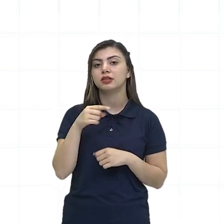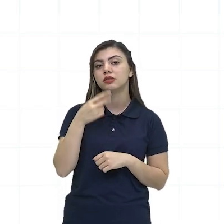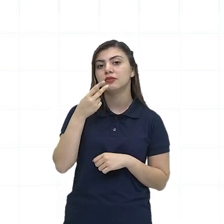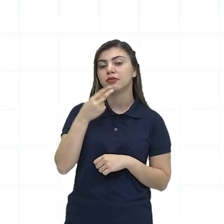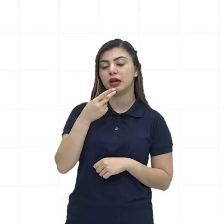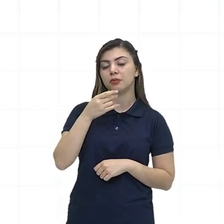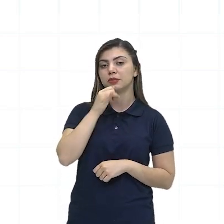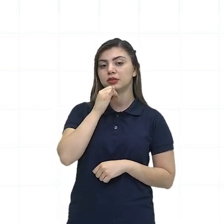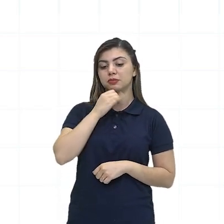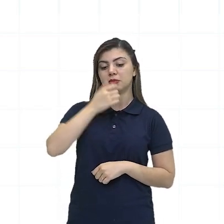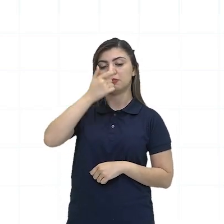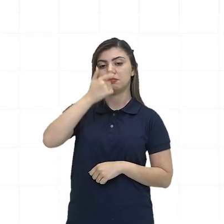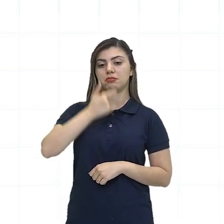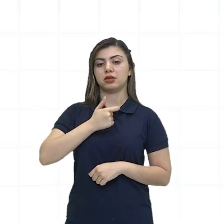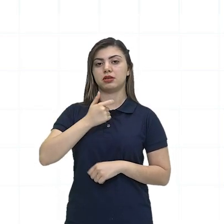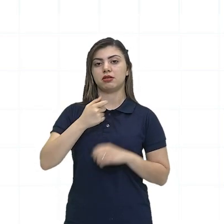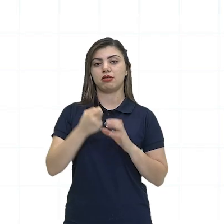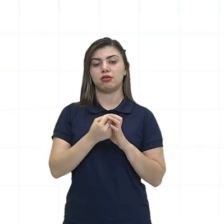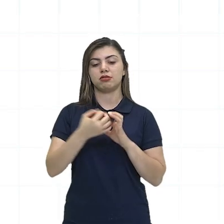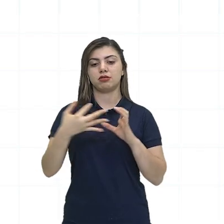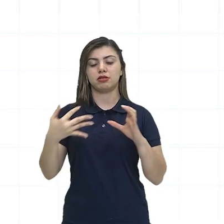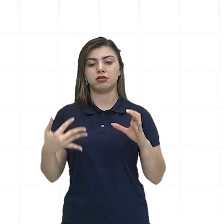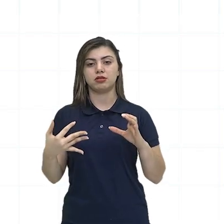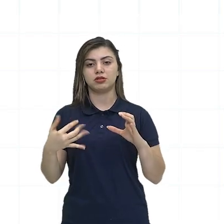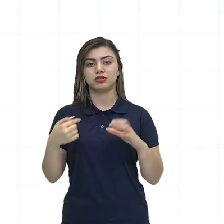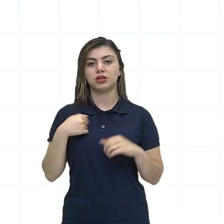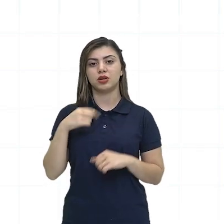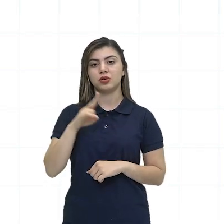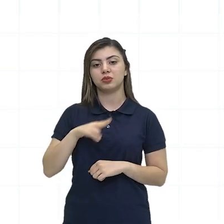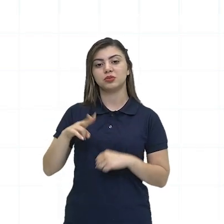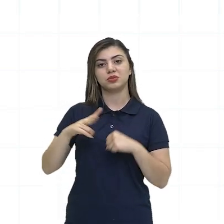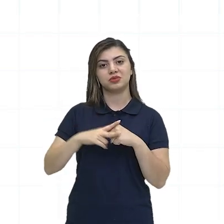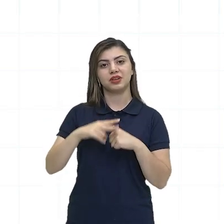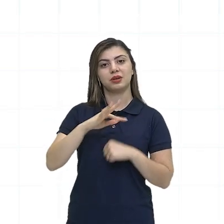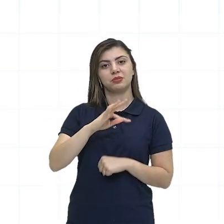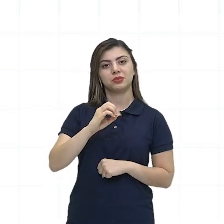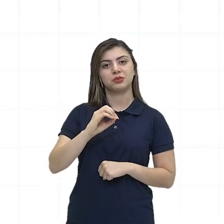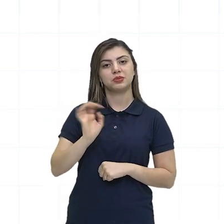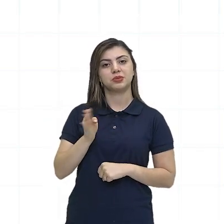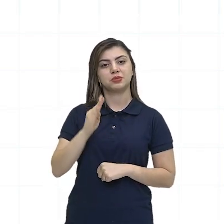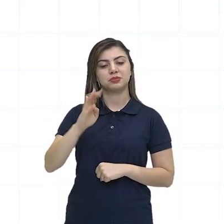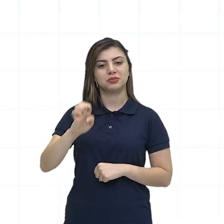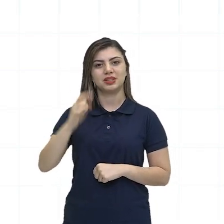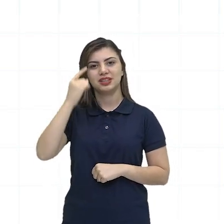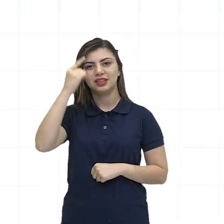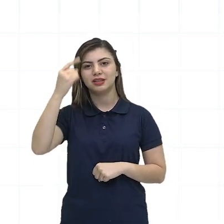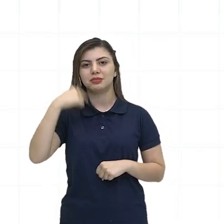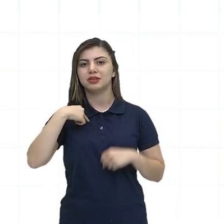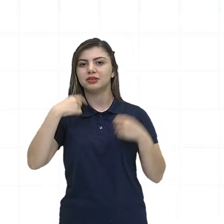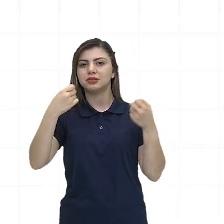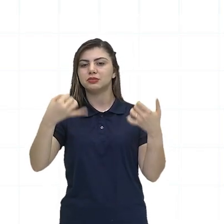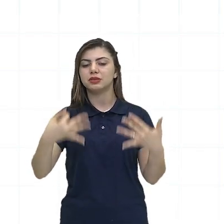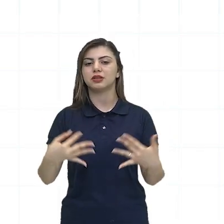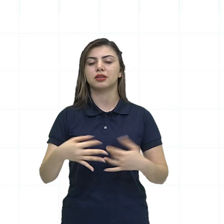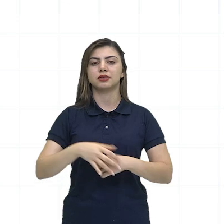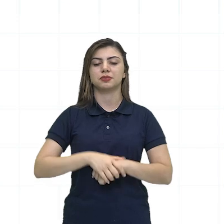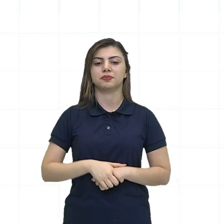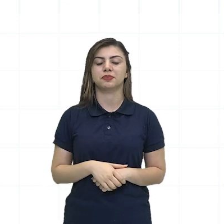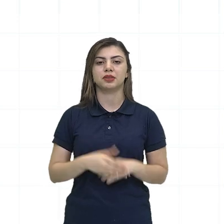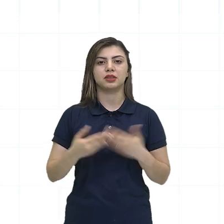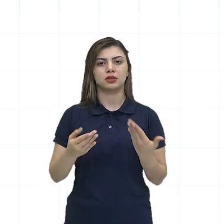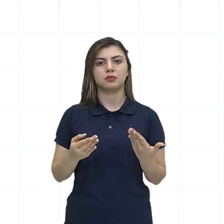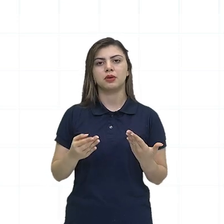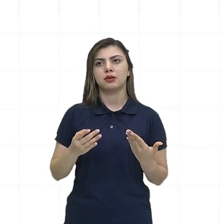deles mesmos, né, as características deles, eles usam o verbo to be, como eu disse para vocês. Não